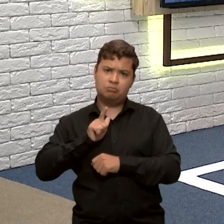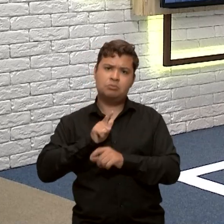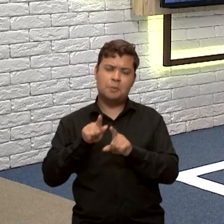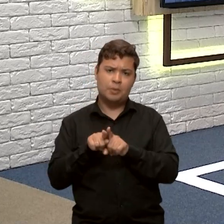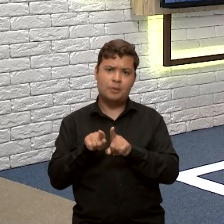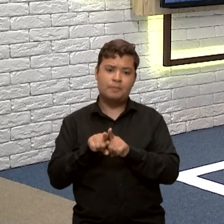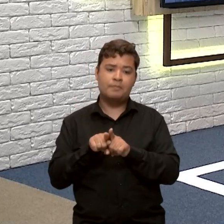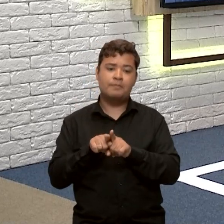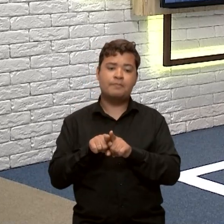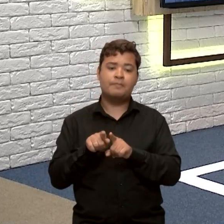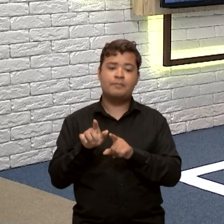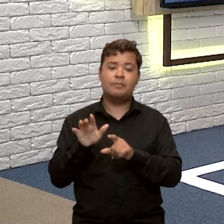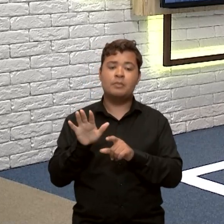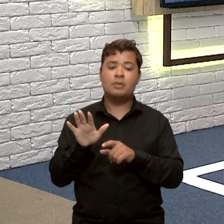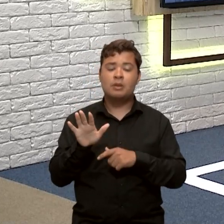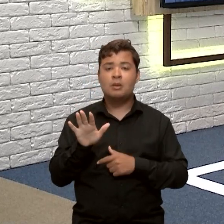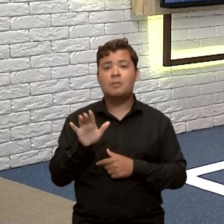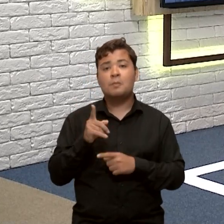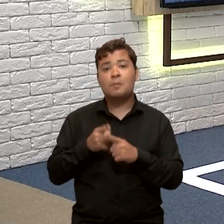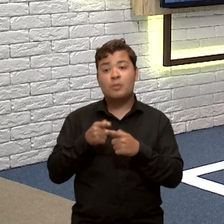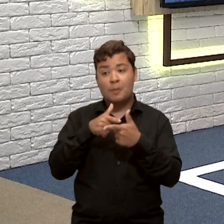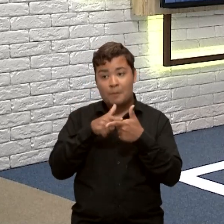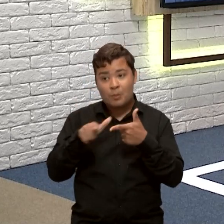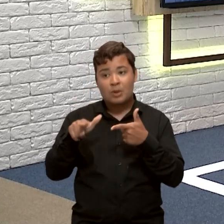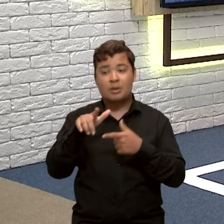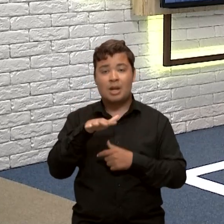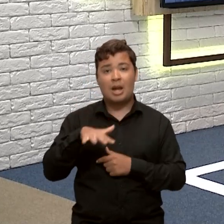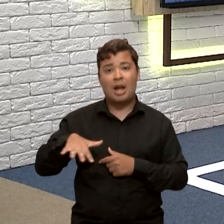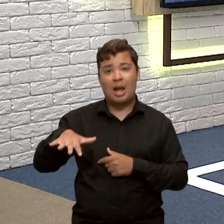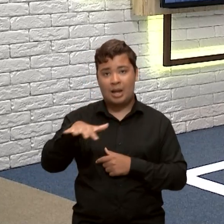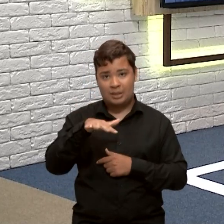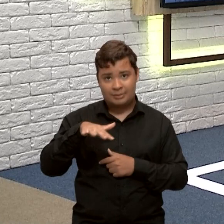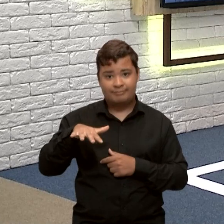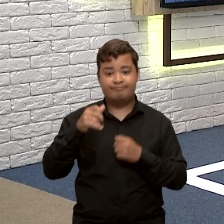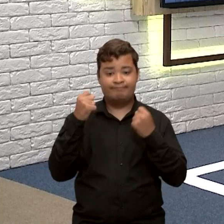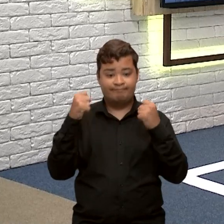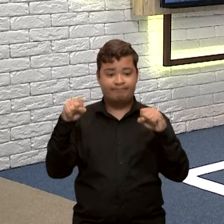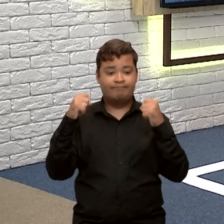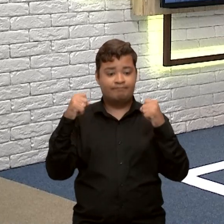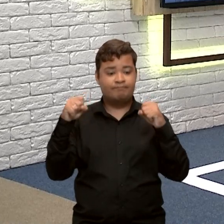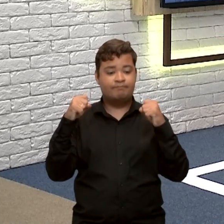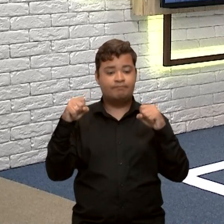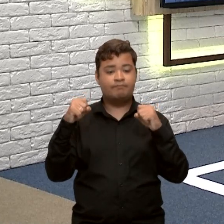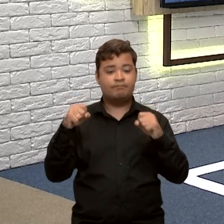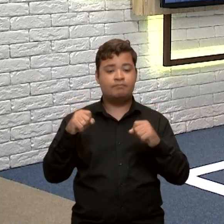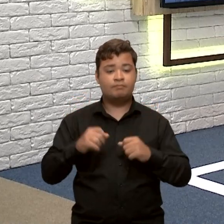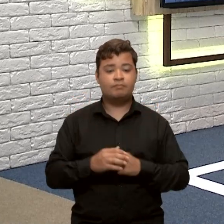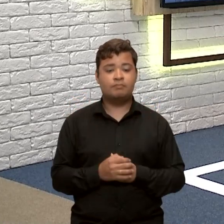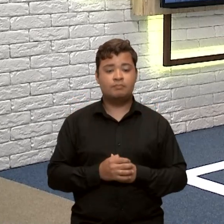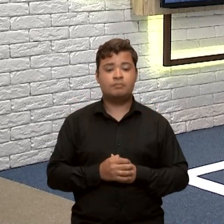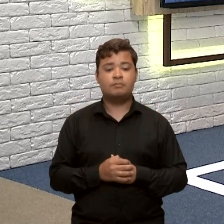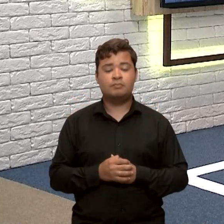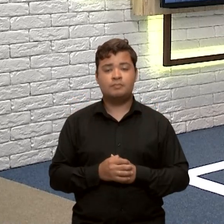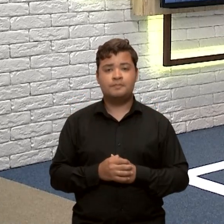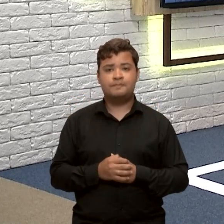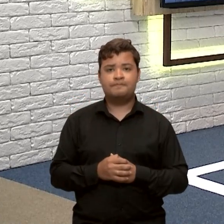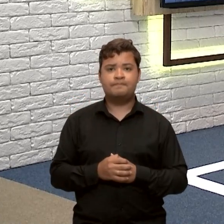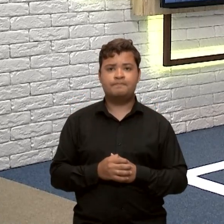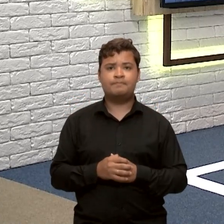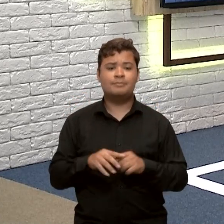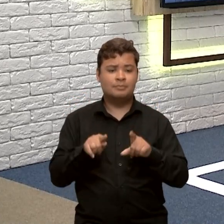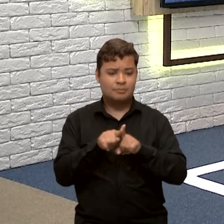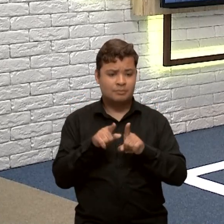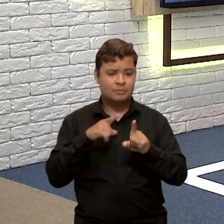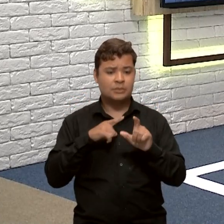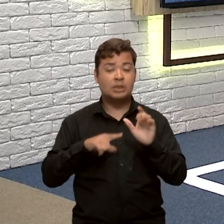um problema que tem a nossa área da educação física, e que tem uma